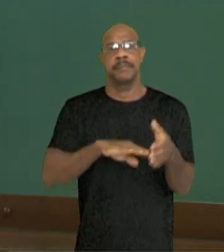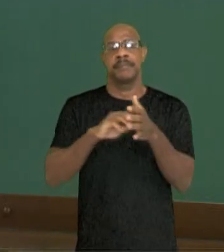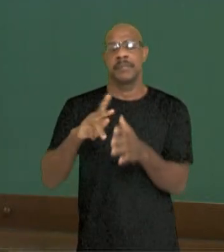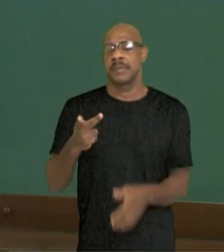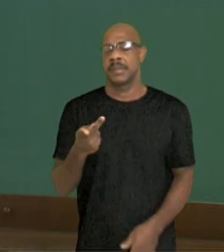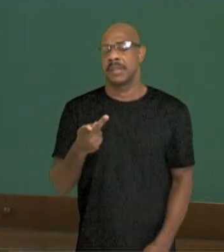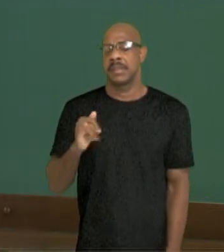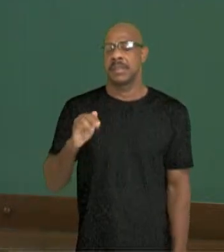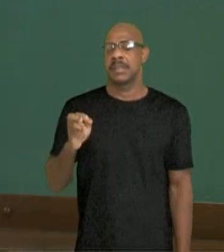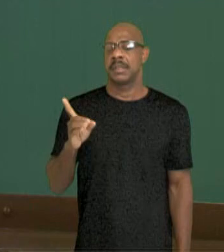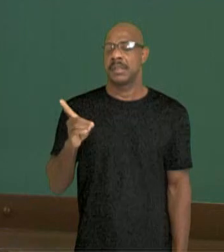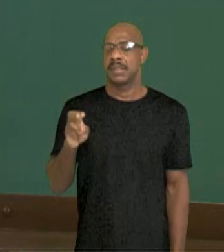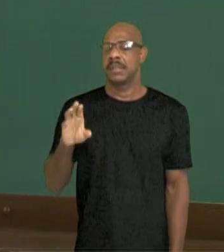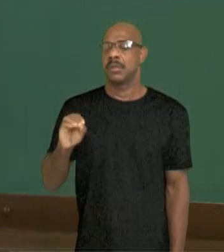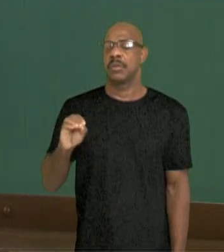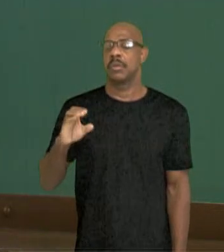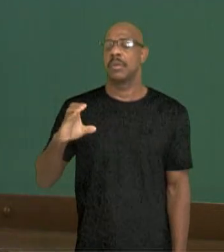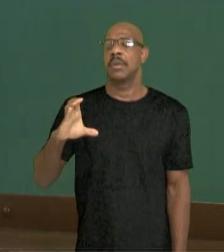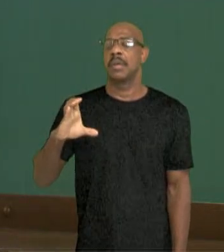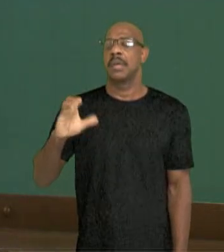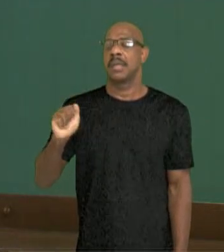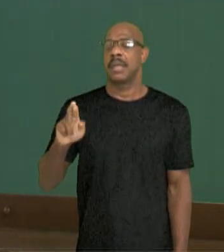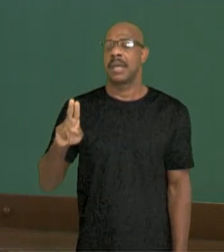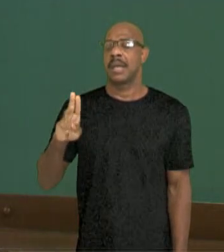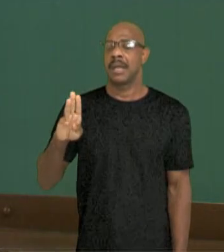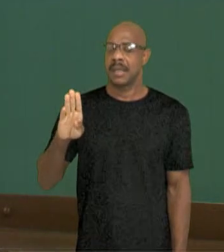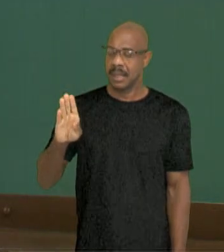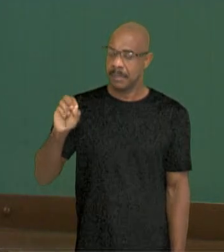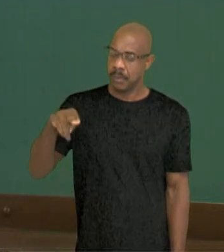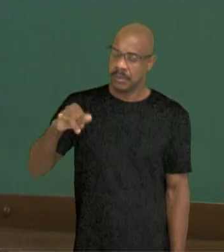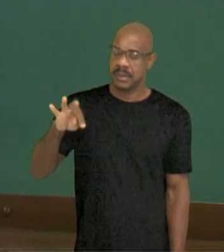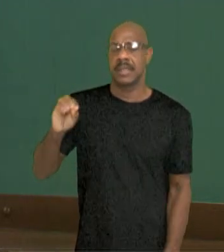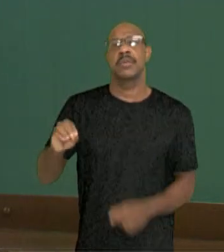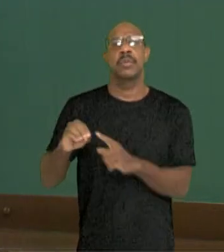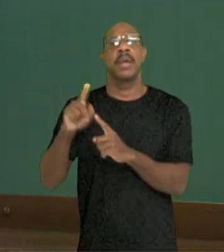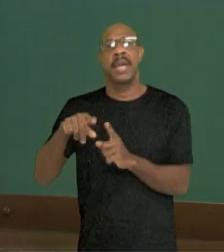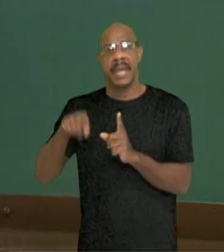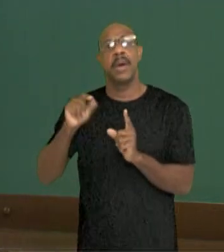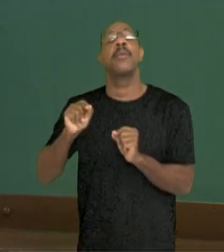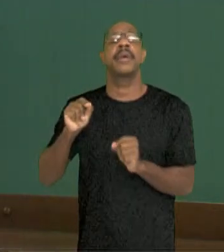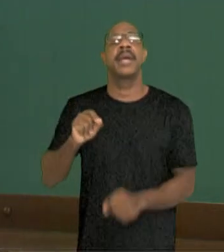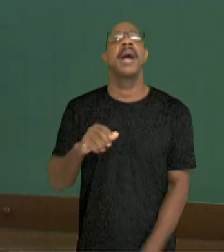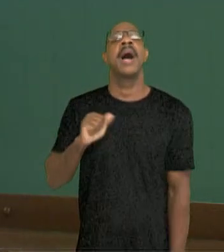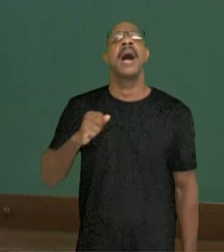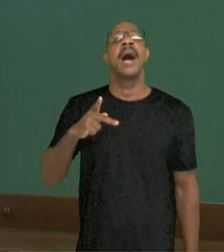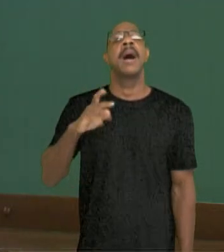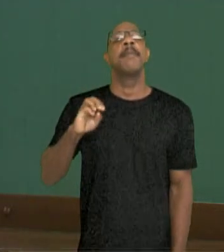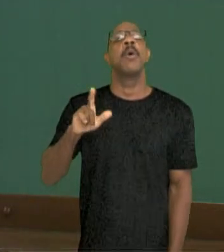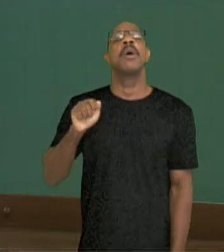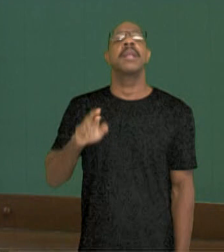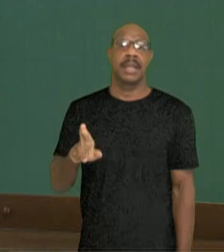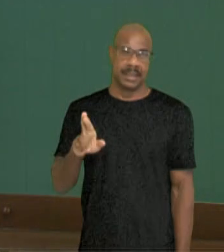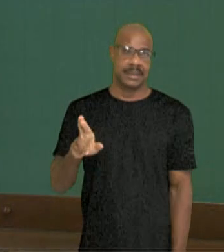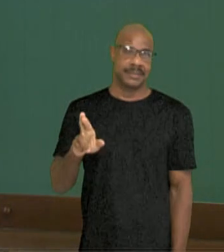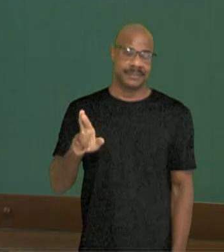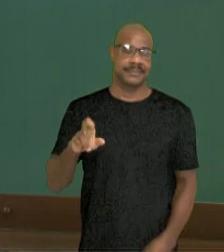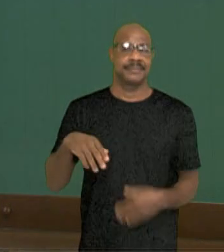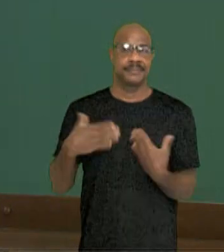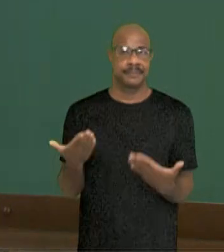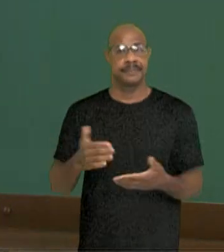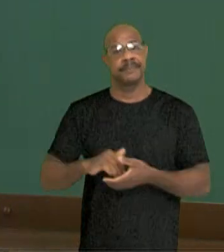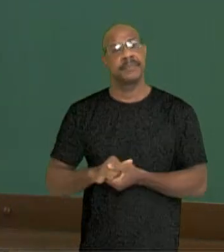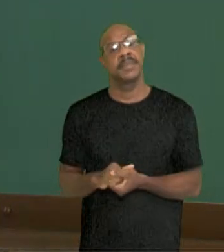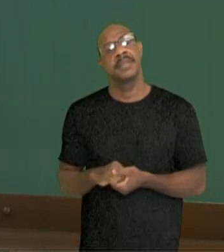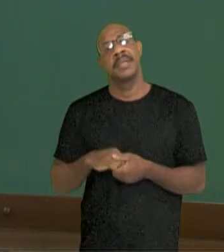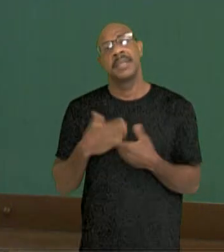hidrocarbonetos são apolares. Lembre, hidrocarbonetos, apenas carbonos e hidrogênios.